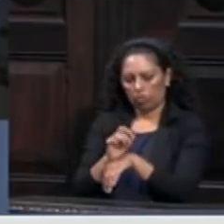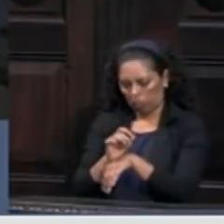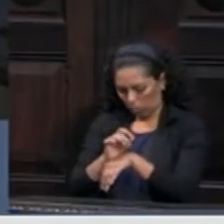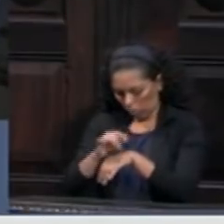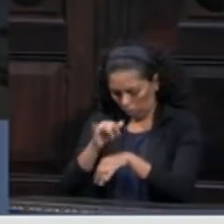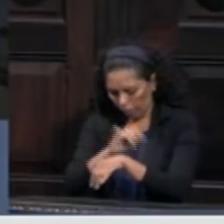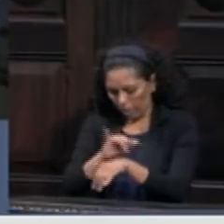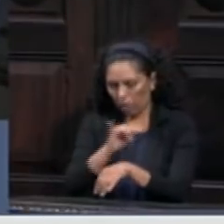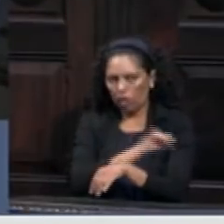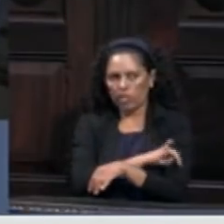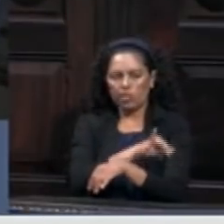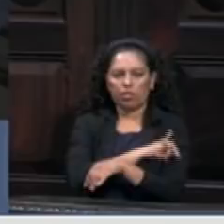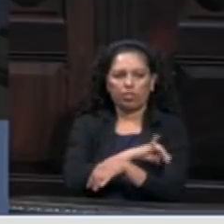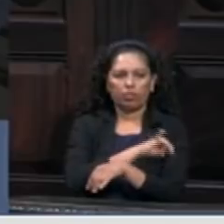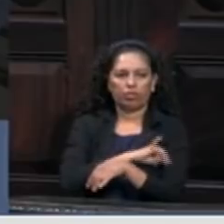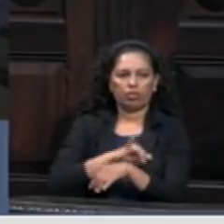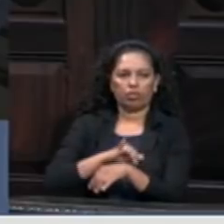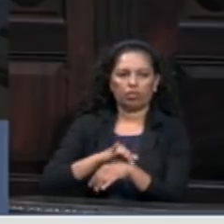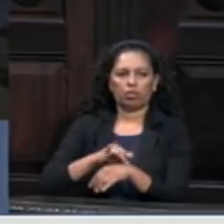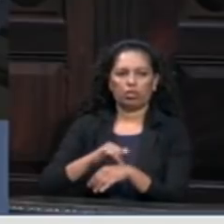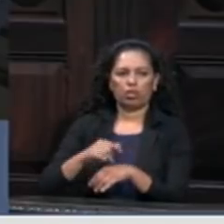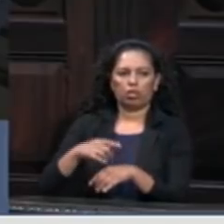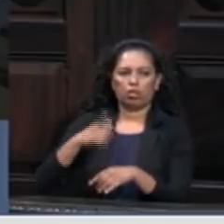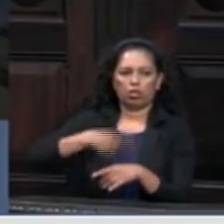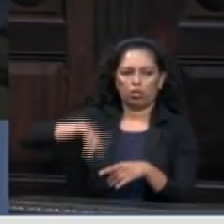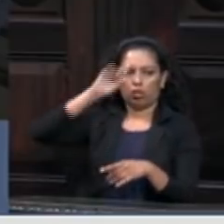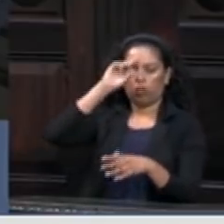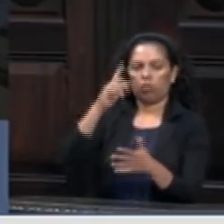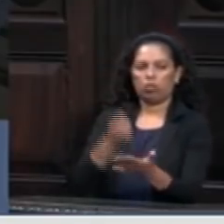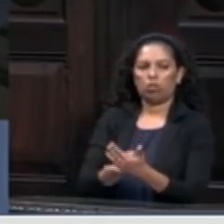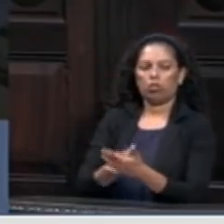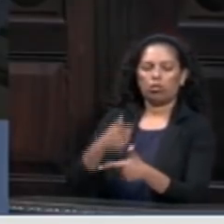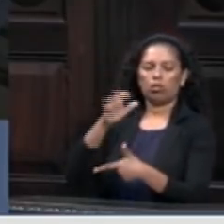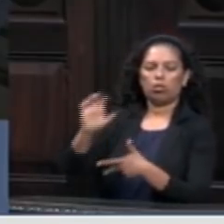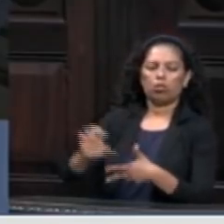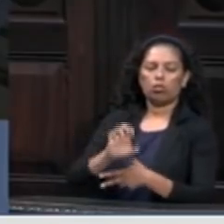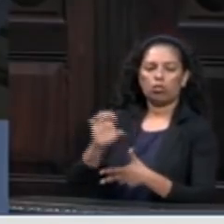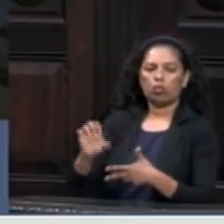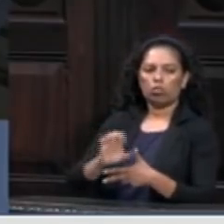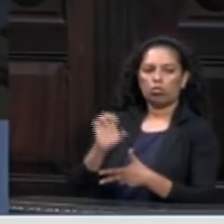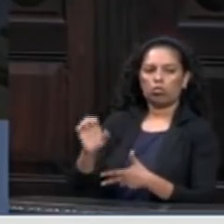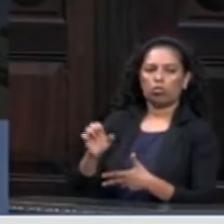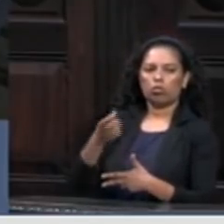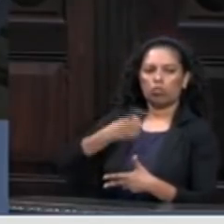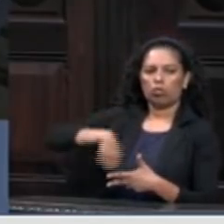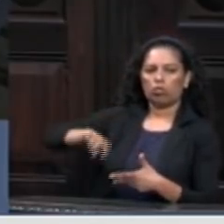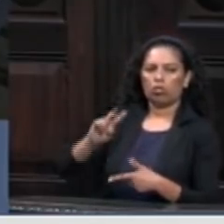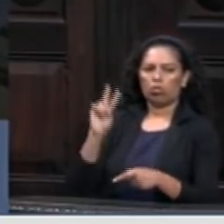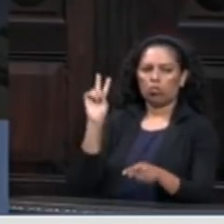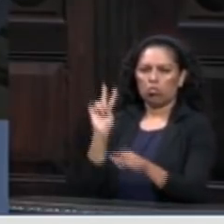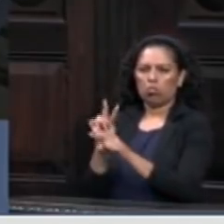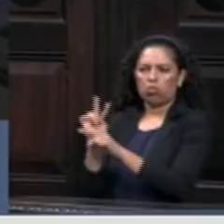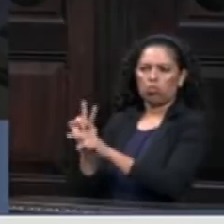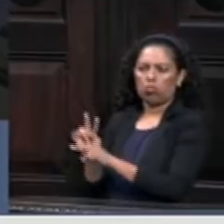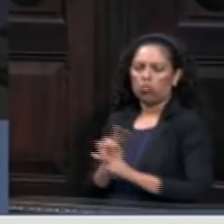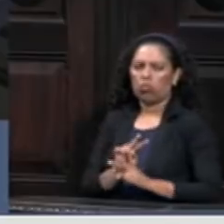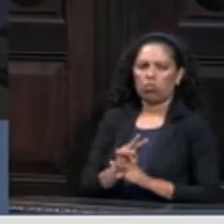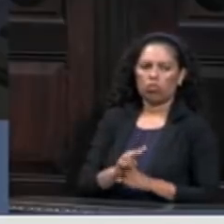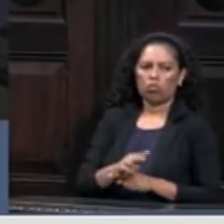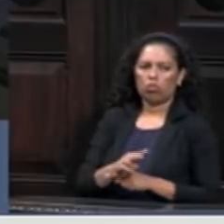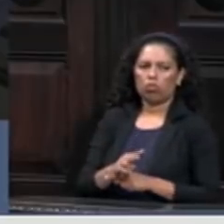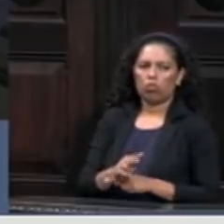que temos, por decisões do Poder Executivo, ficarmos atrás aí de